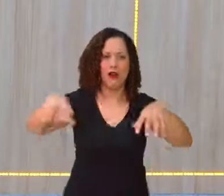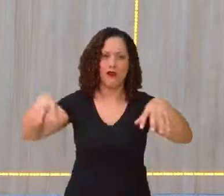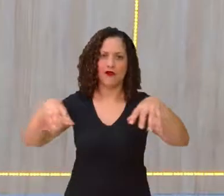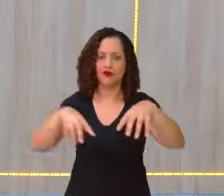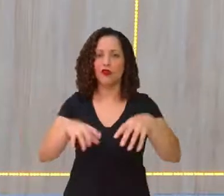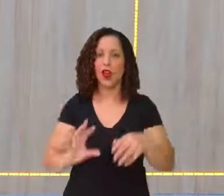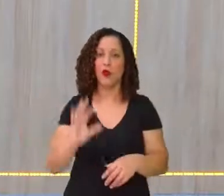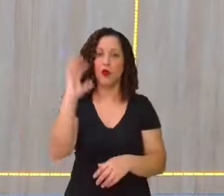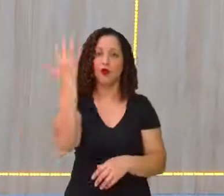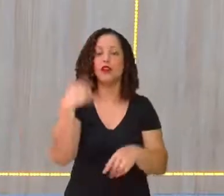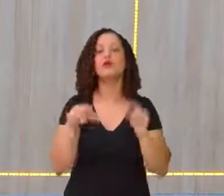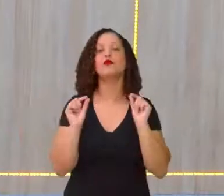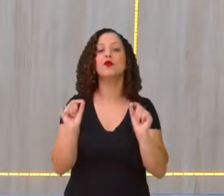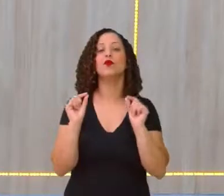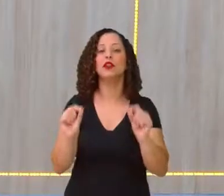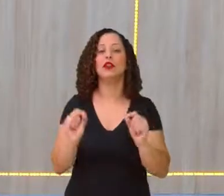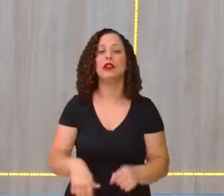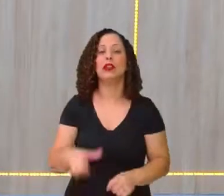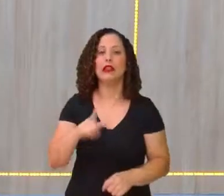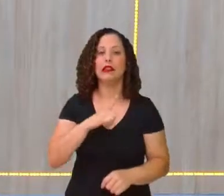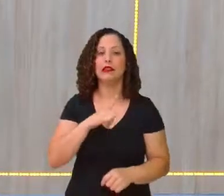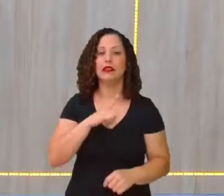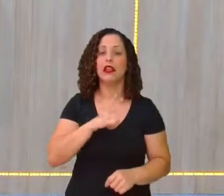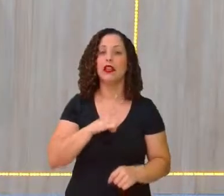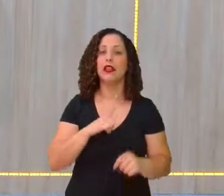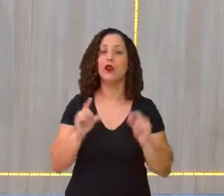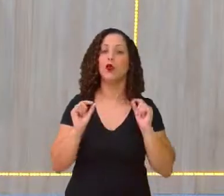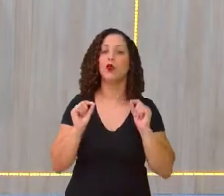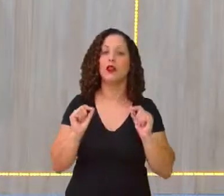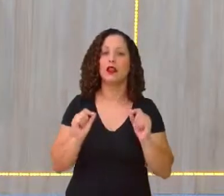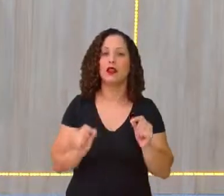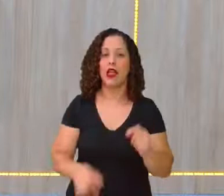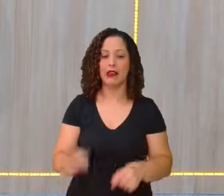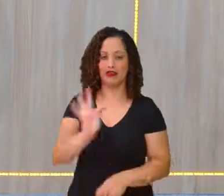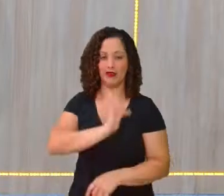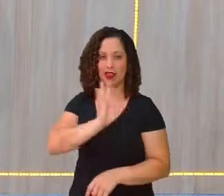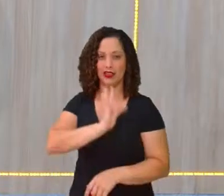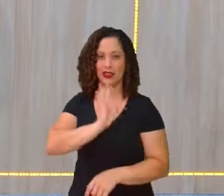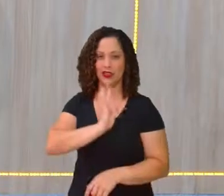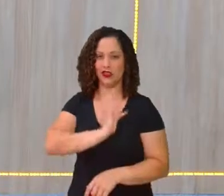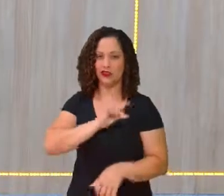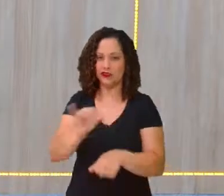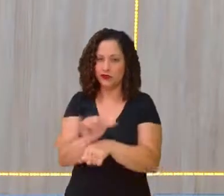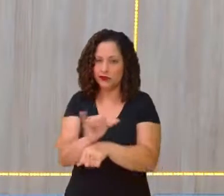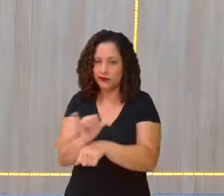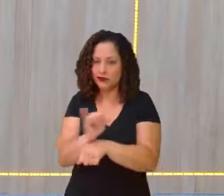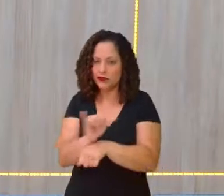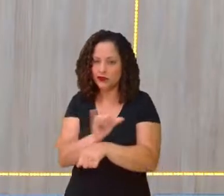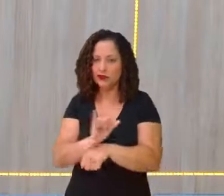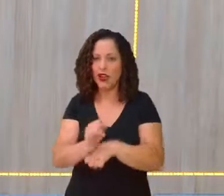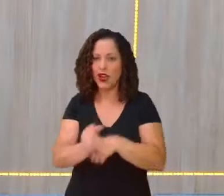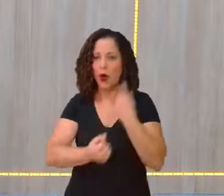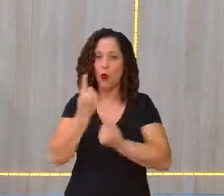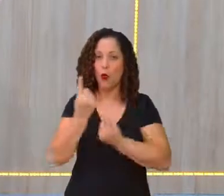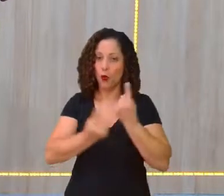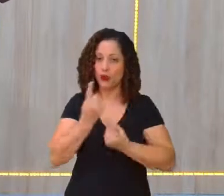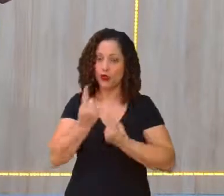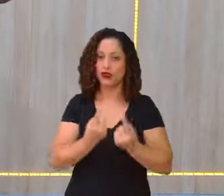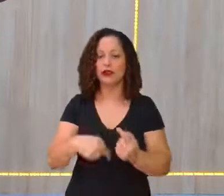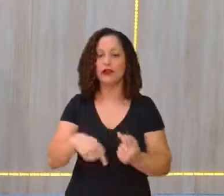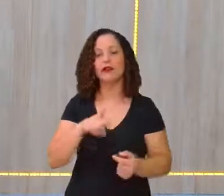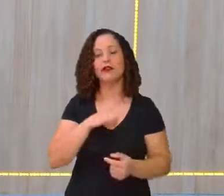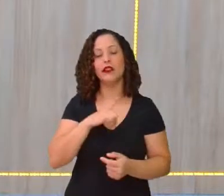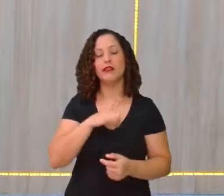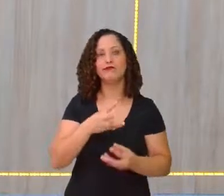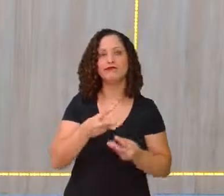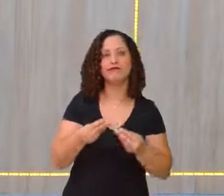classificação, acontece esse lance de ataque e defesa, né? Algumas, especialmente as dos esportes de